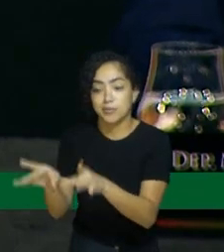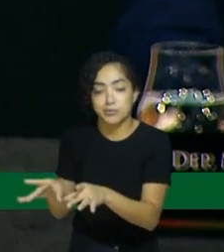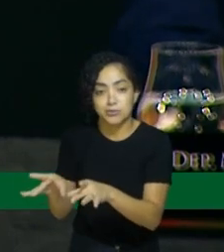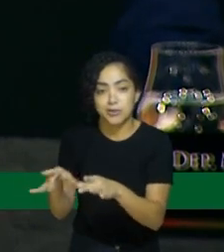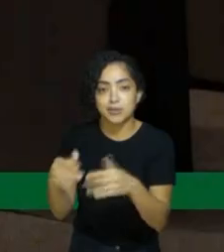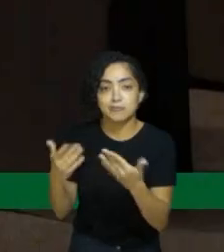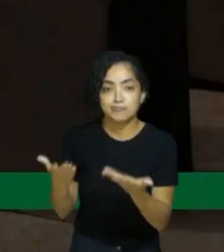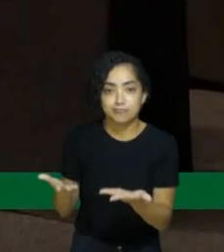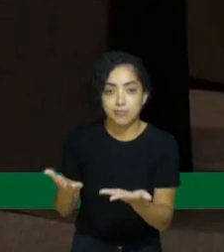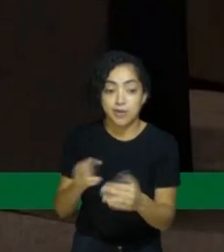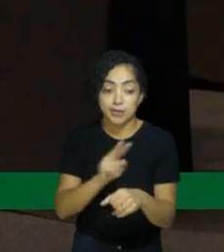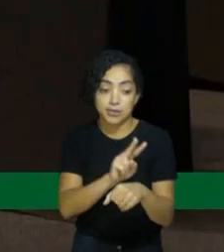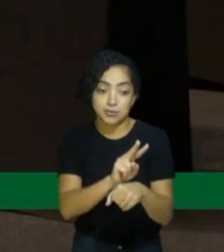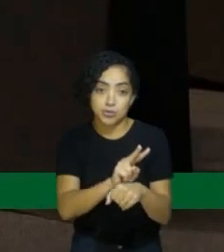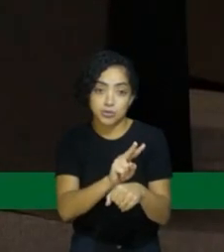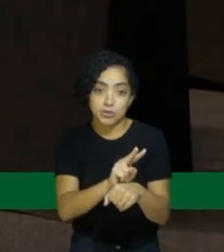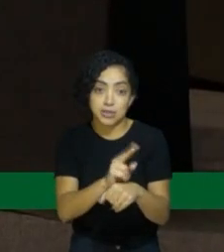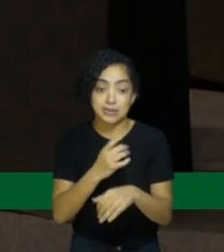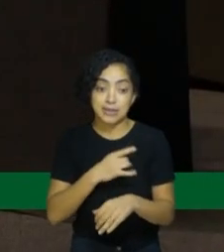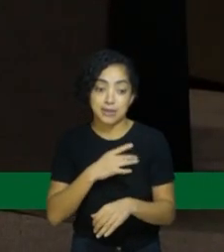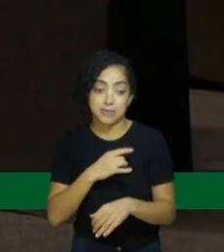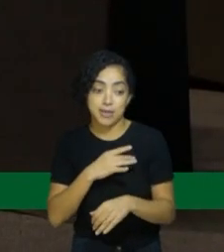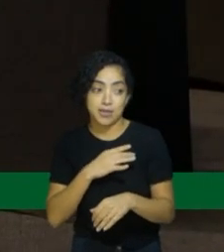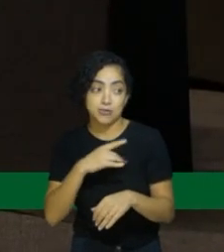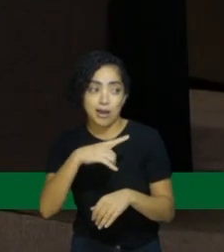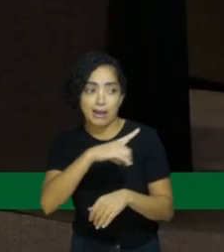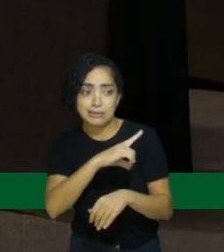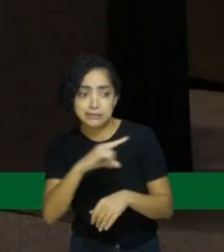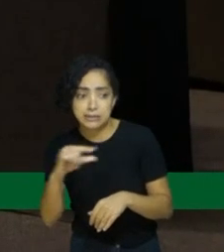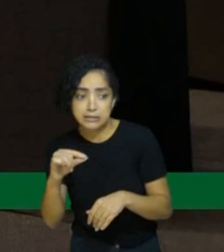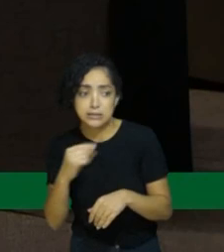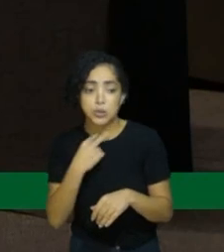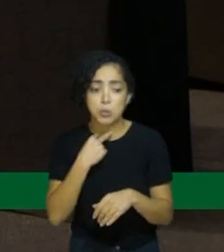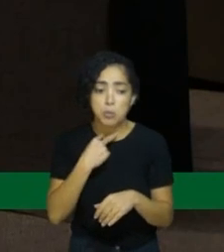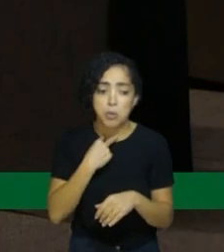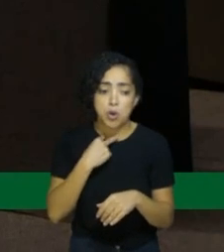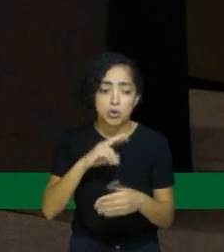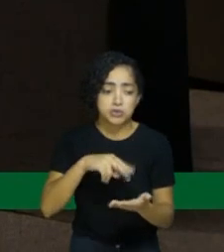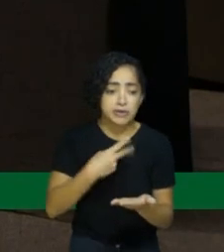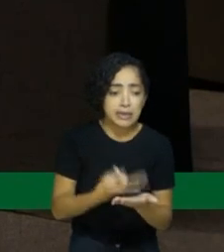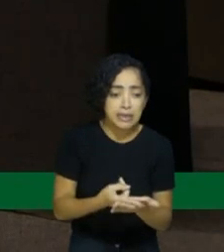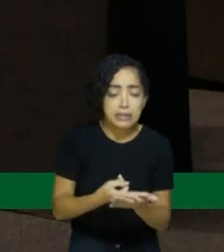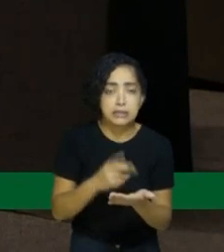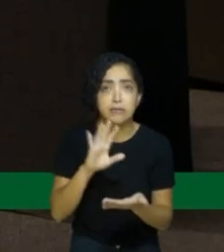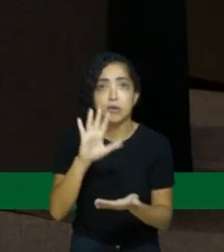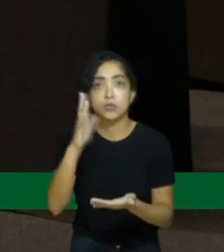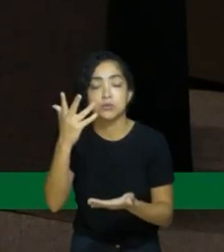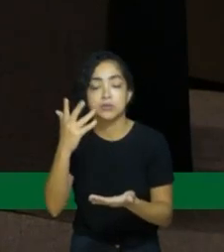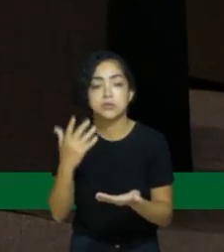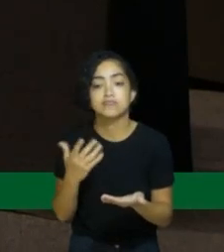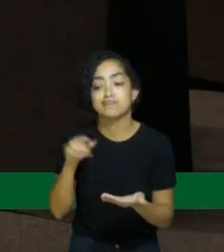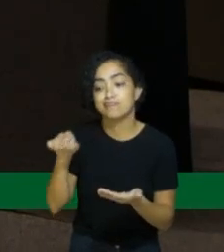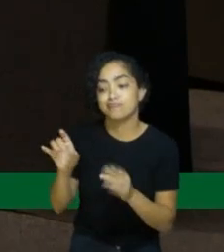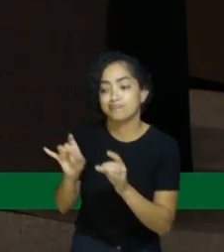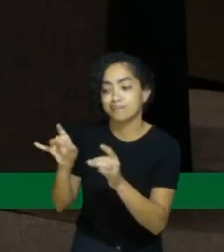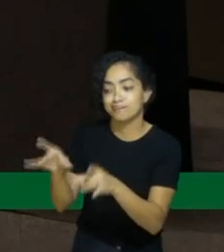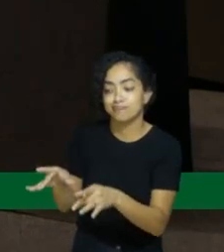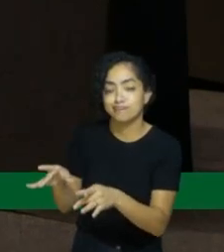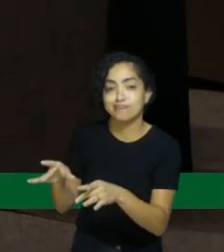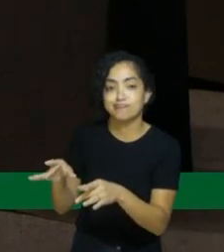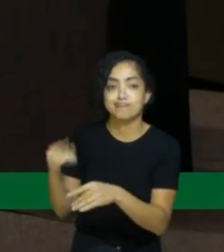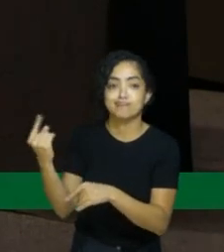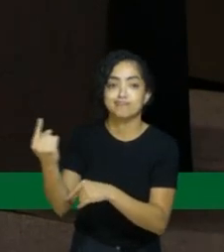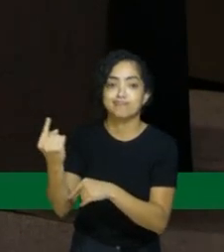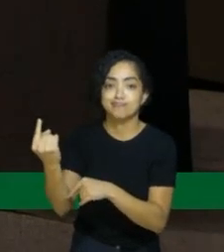aquele que protege tem medo que o filho saia que não pode vai cair vai acontecer e o abandonado tá lá assim que